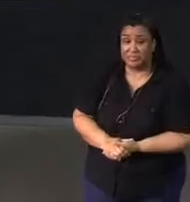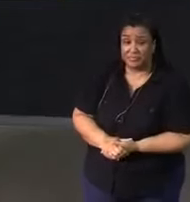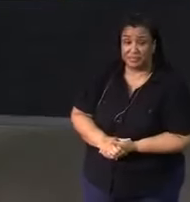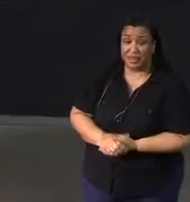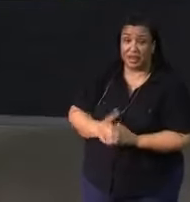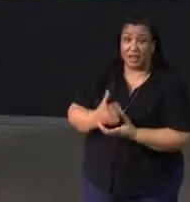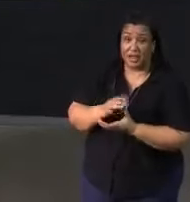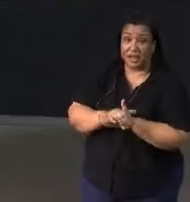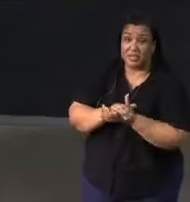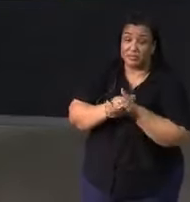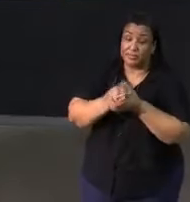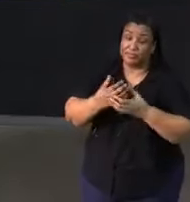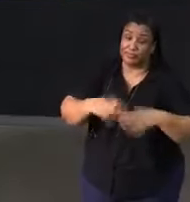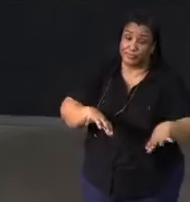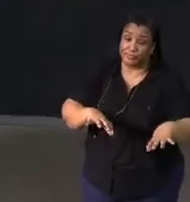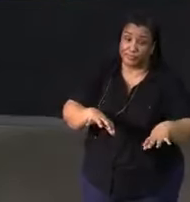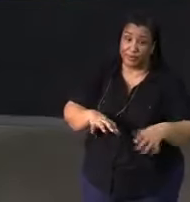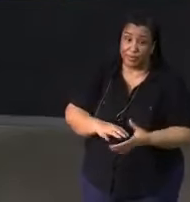Quebra.